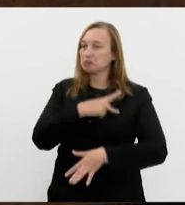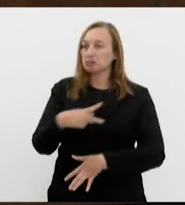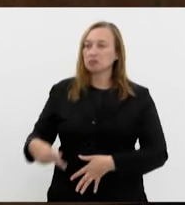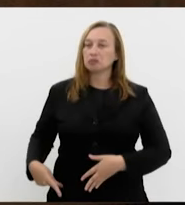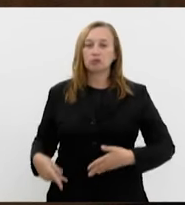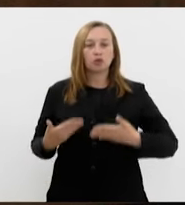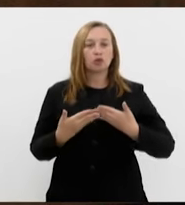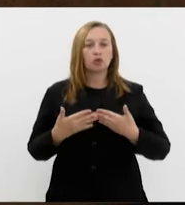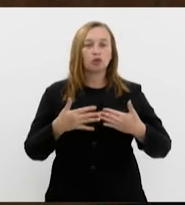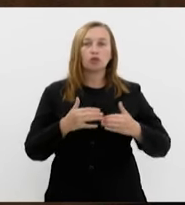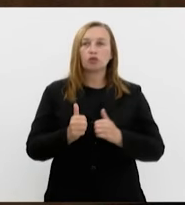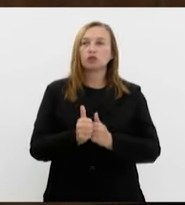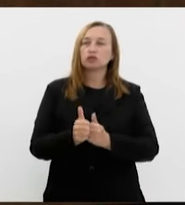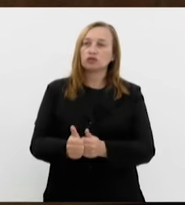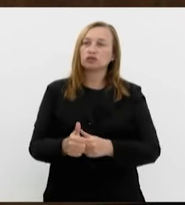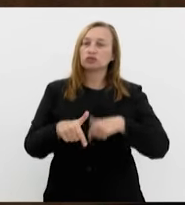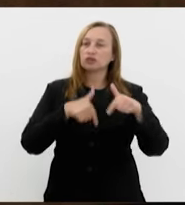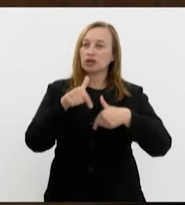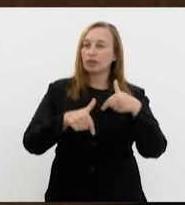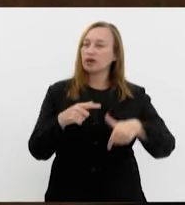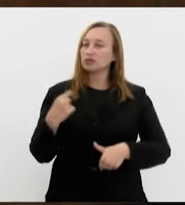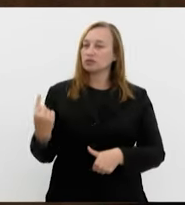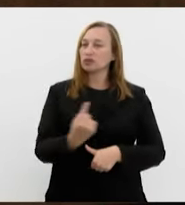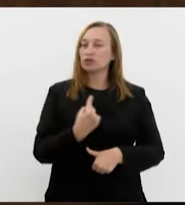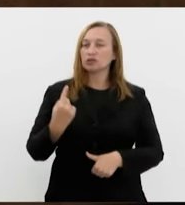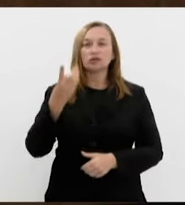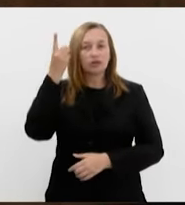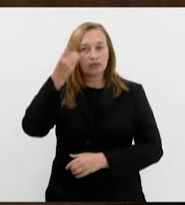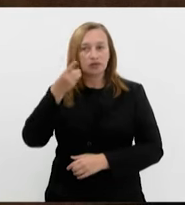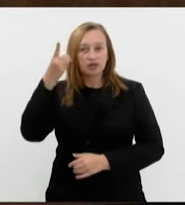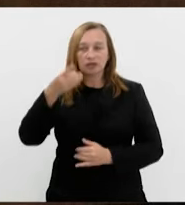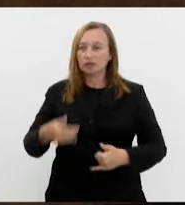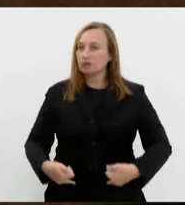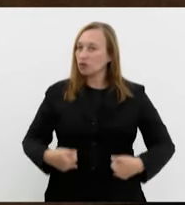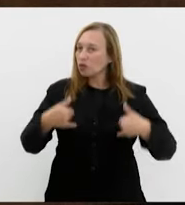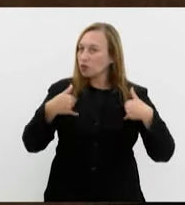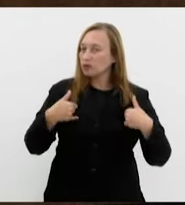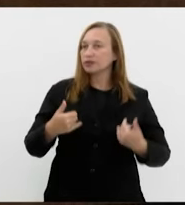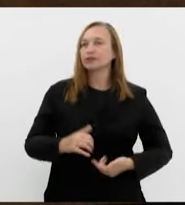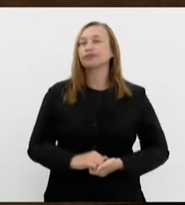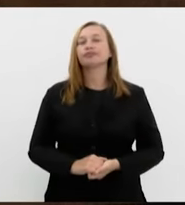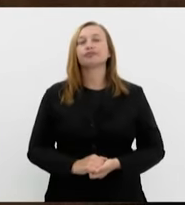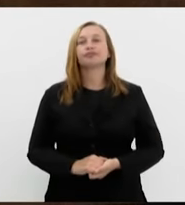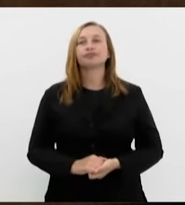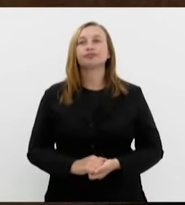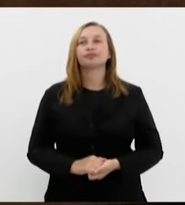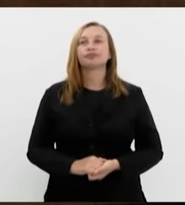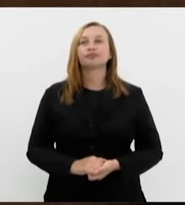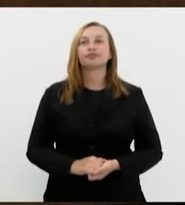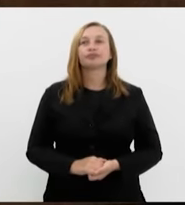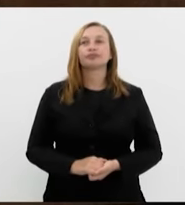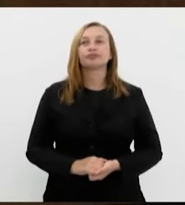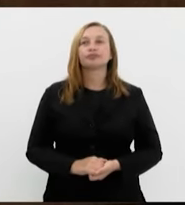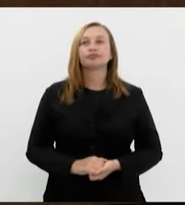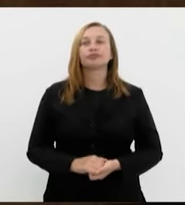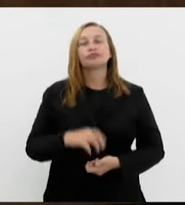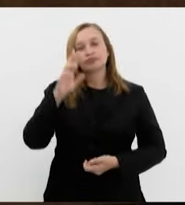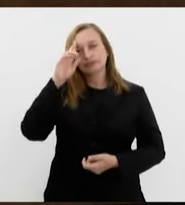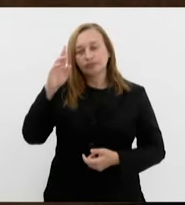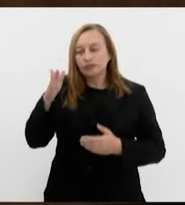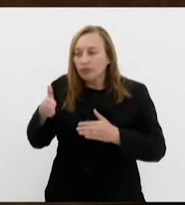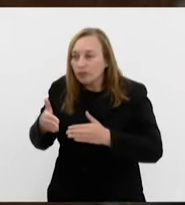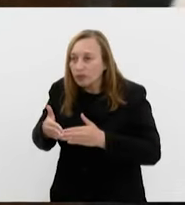nossos trabalhos, deputado. E isso me honra muito. Que o senhor me